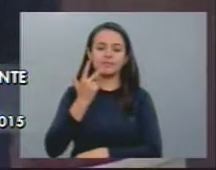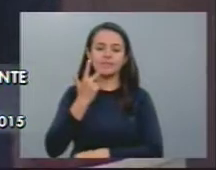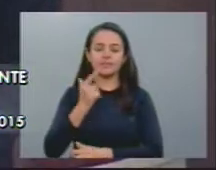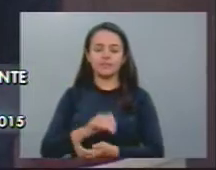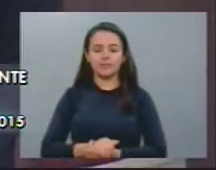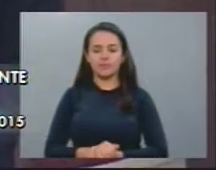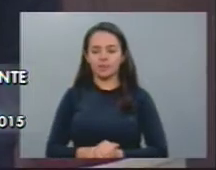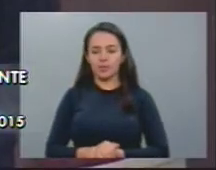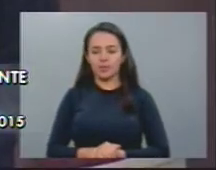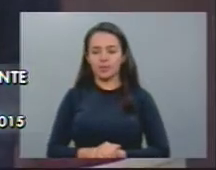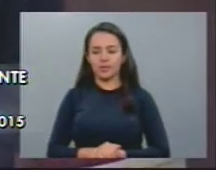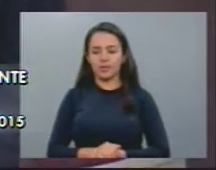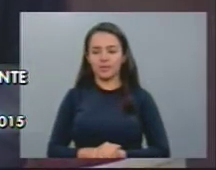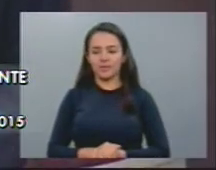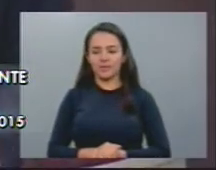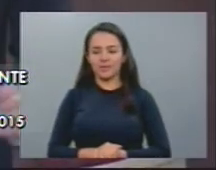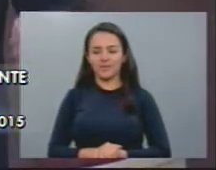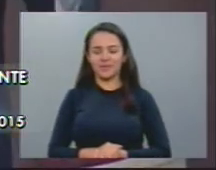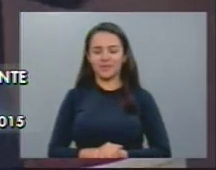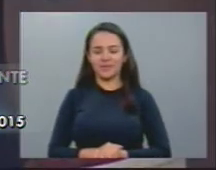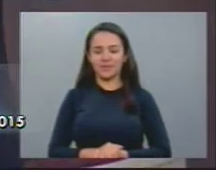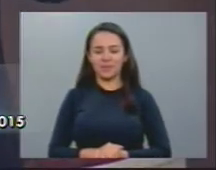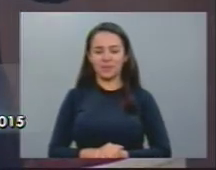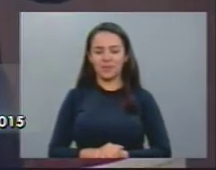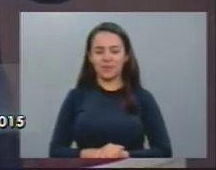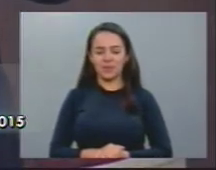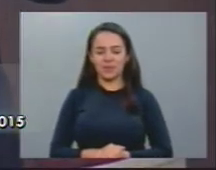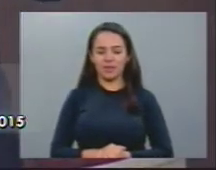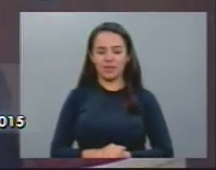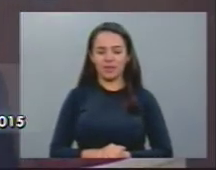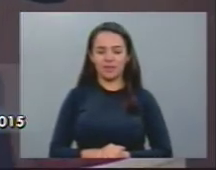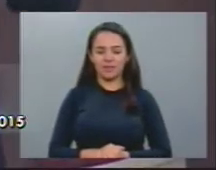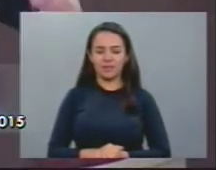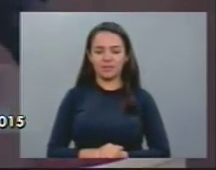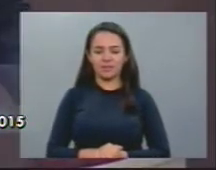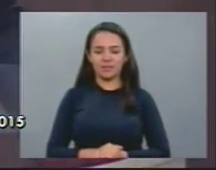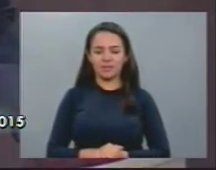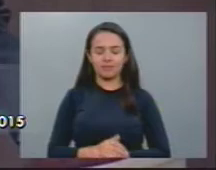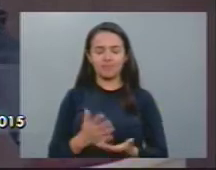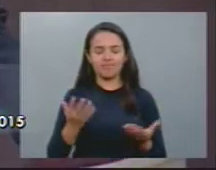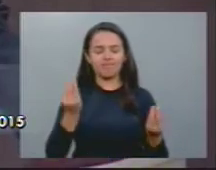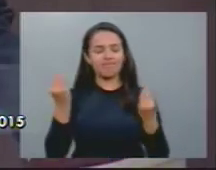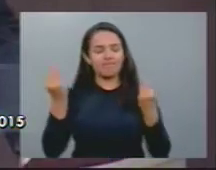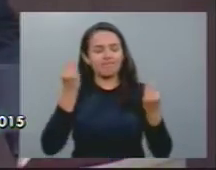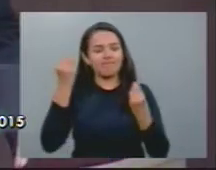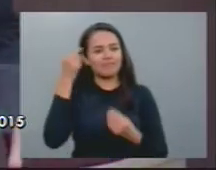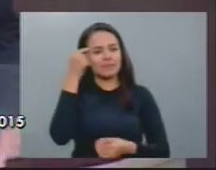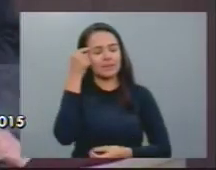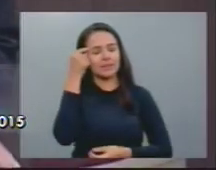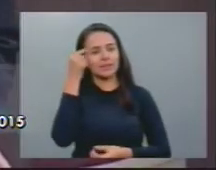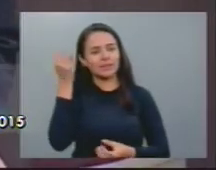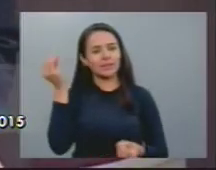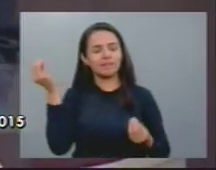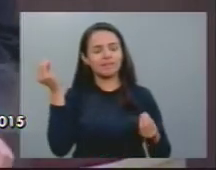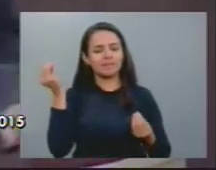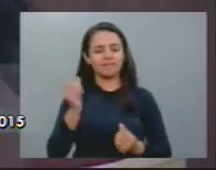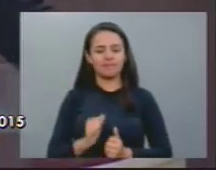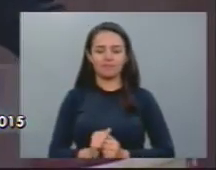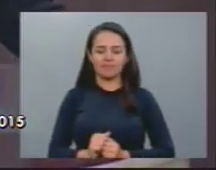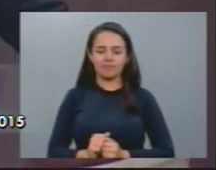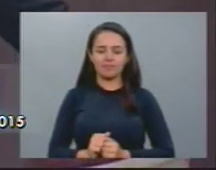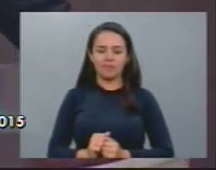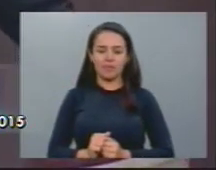Veja, há uma compreensão que, em razão